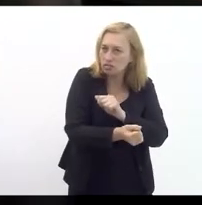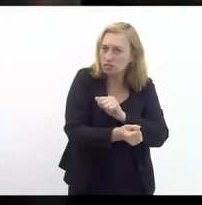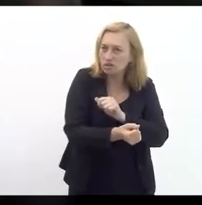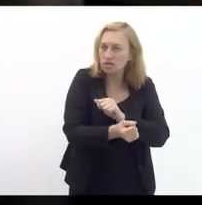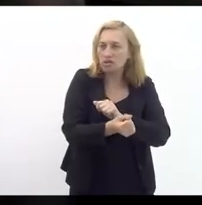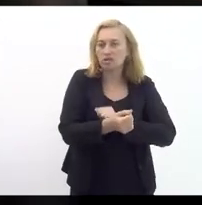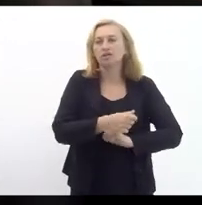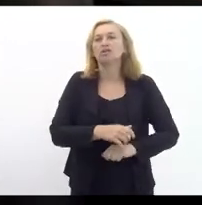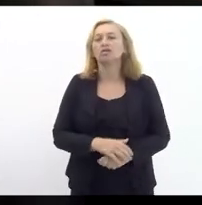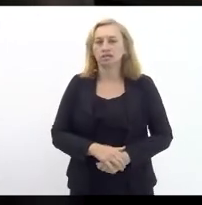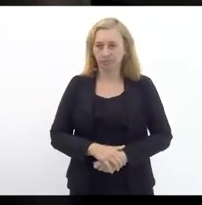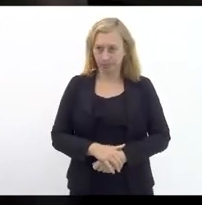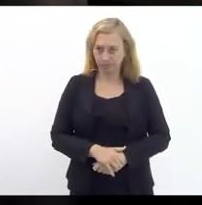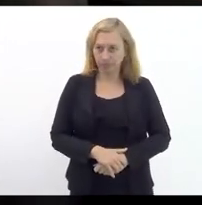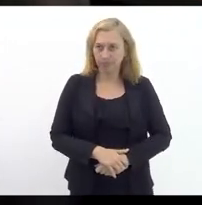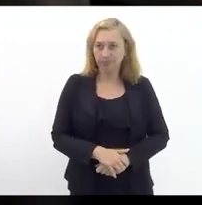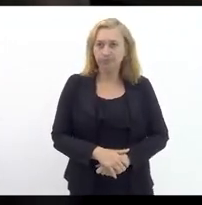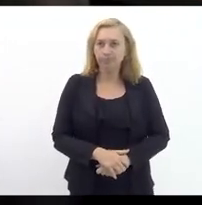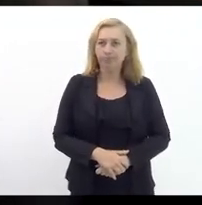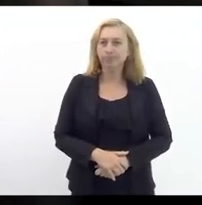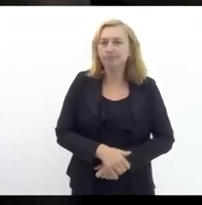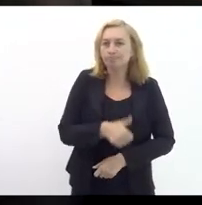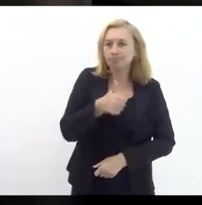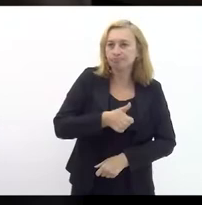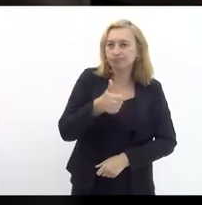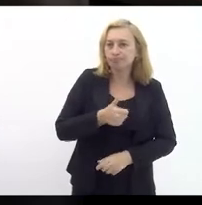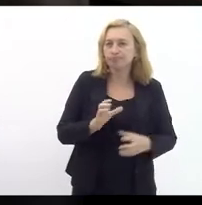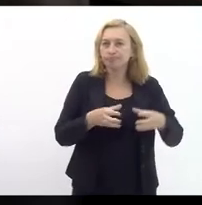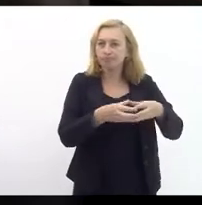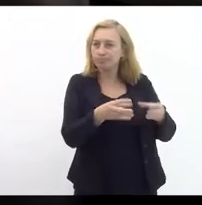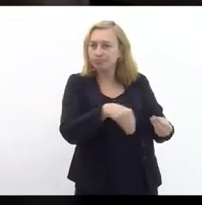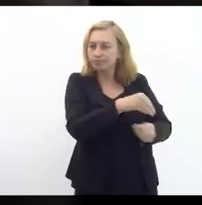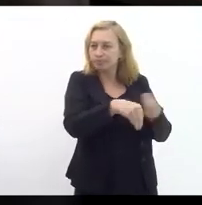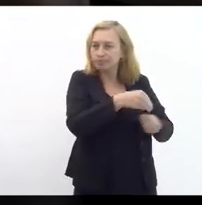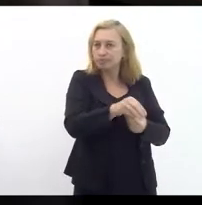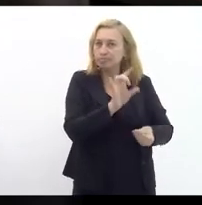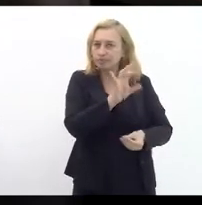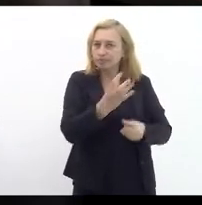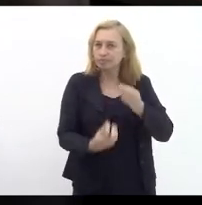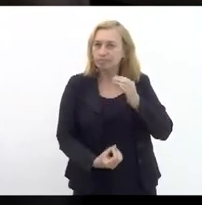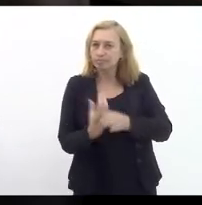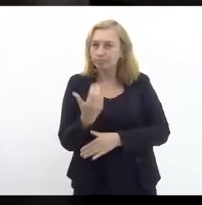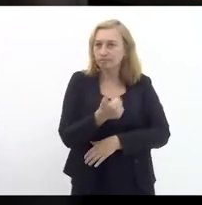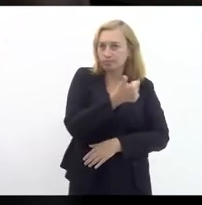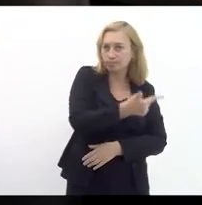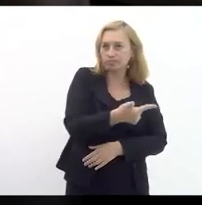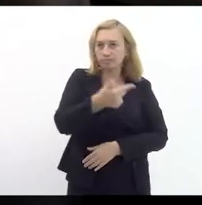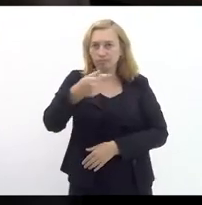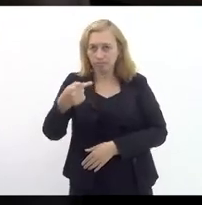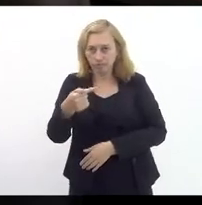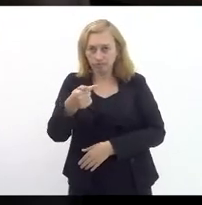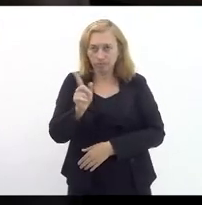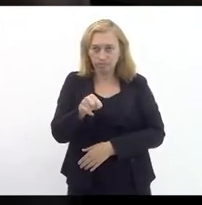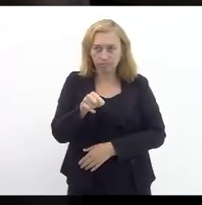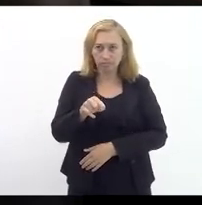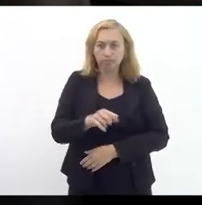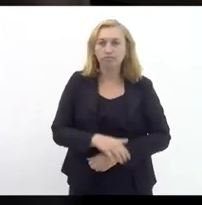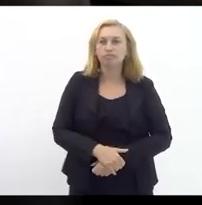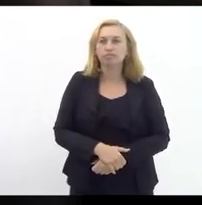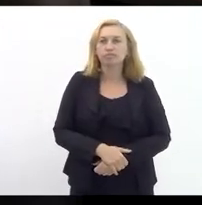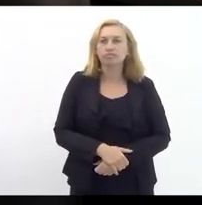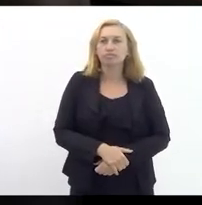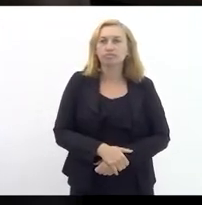verificação física e financeira desses investimentos. A primeira comissão mista só foi montada em 2017. Tá?